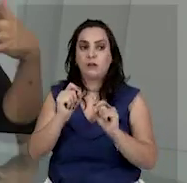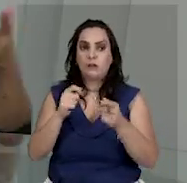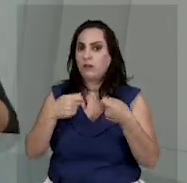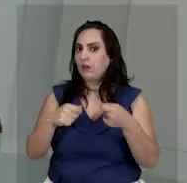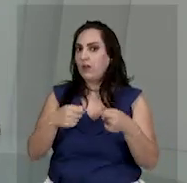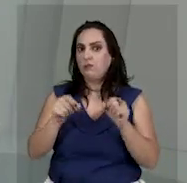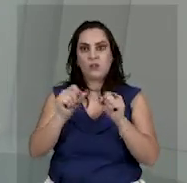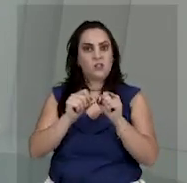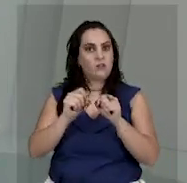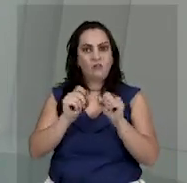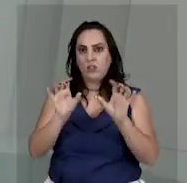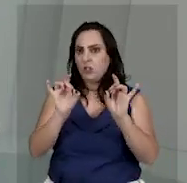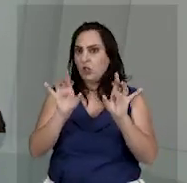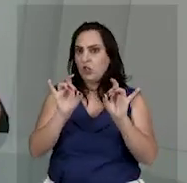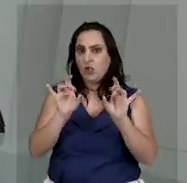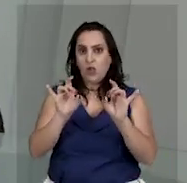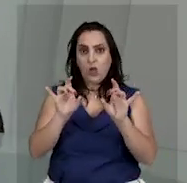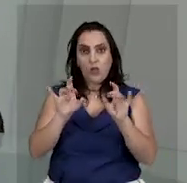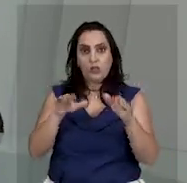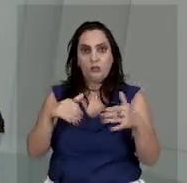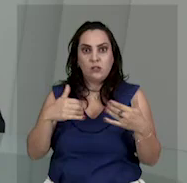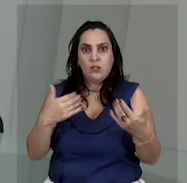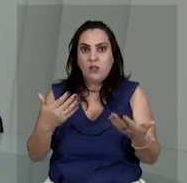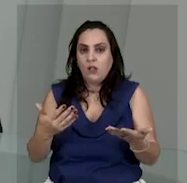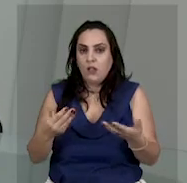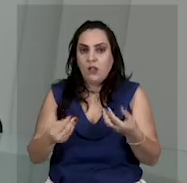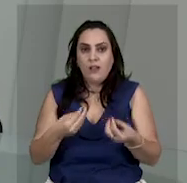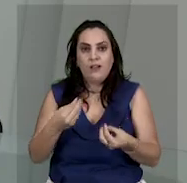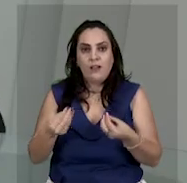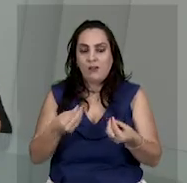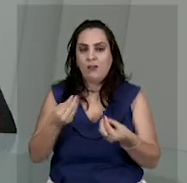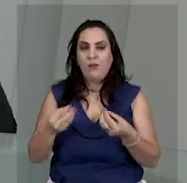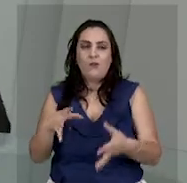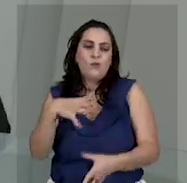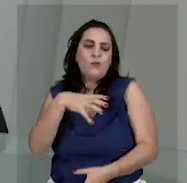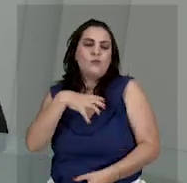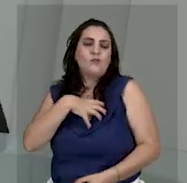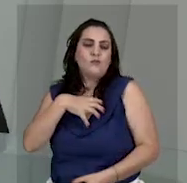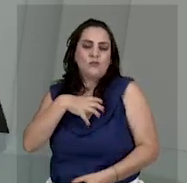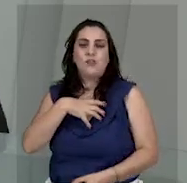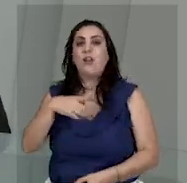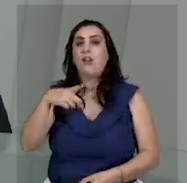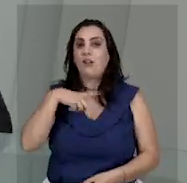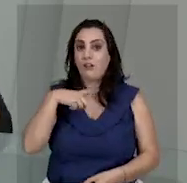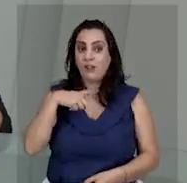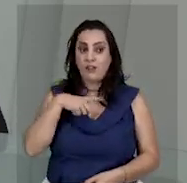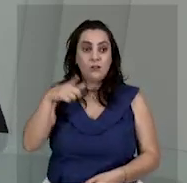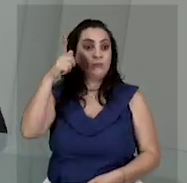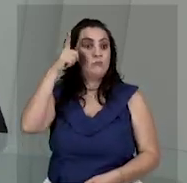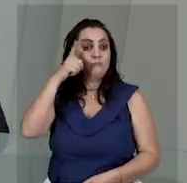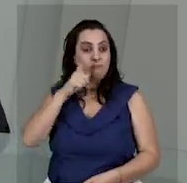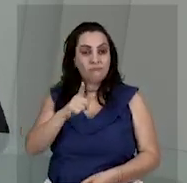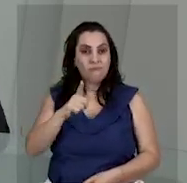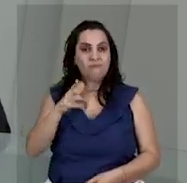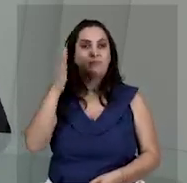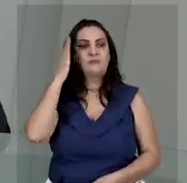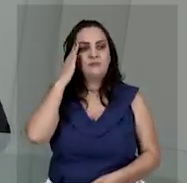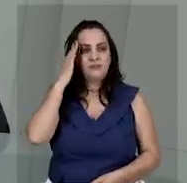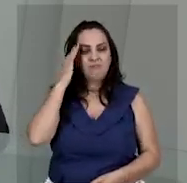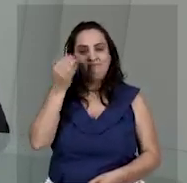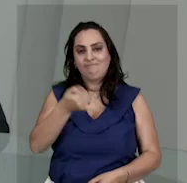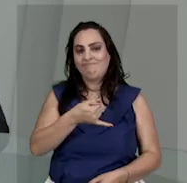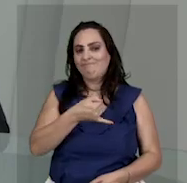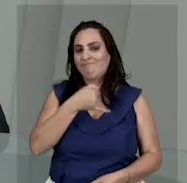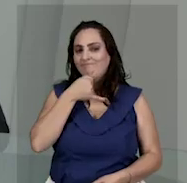Ela tem que conseguir comprar a bala dela. Então, o meio que ele vai ter para ele conseguir entender que, infelizmente, não é em todos